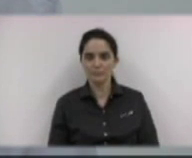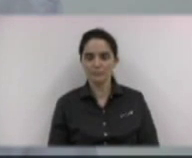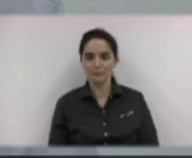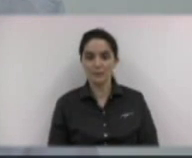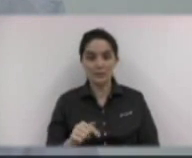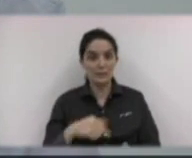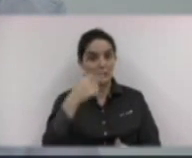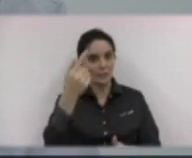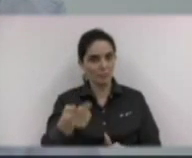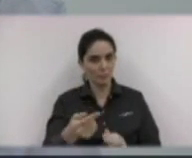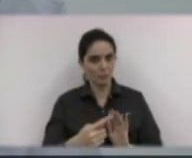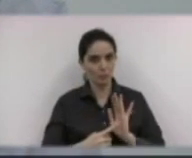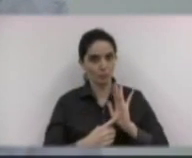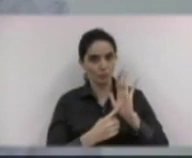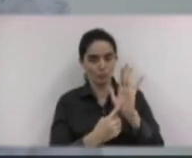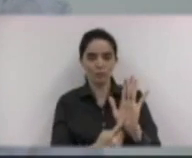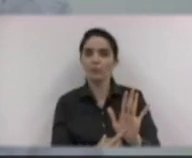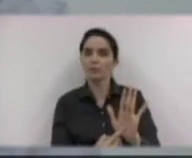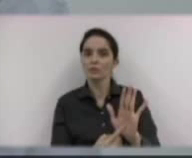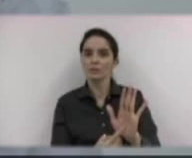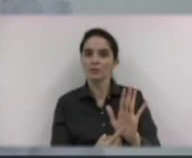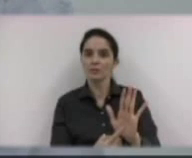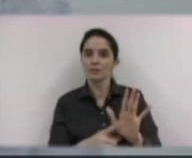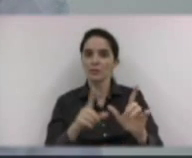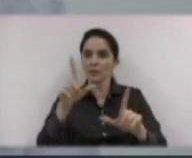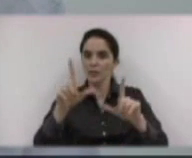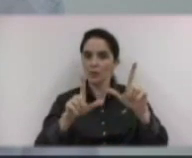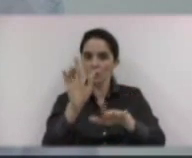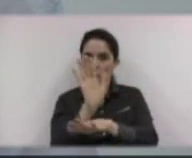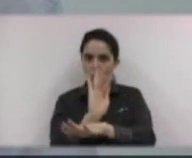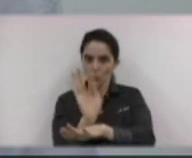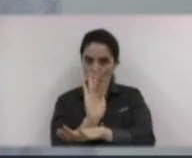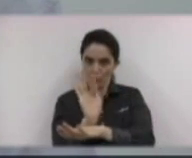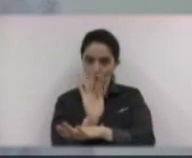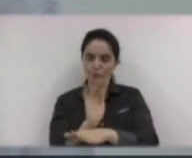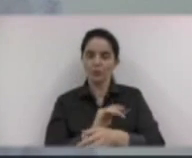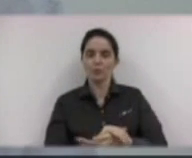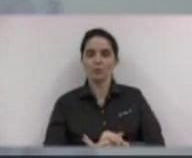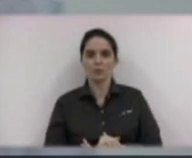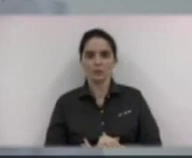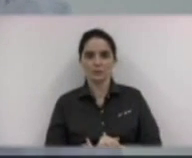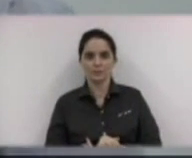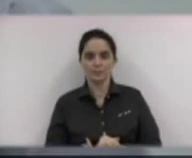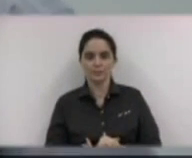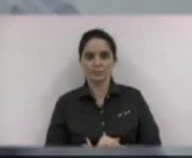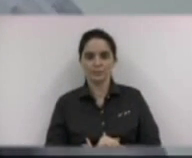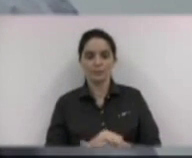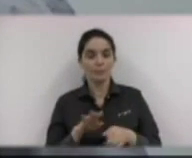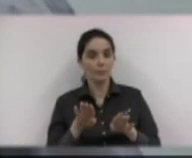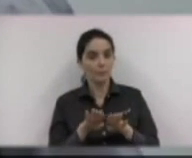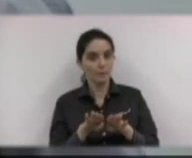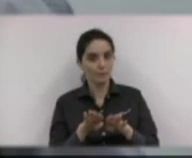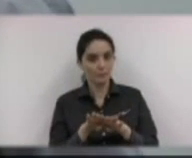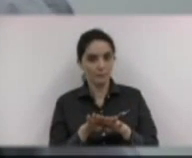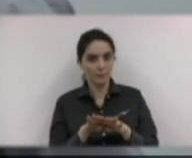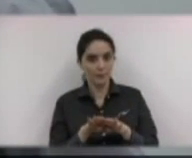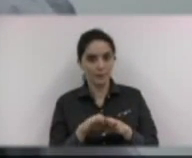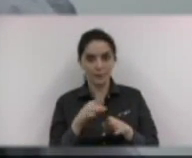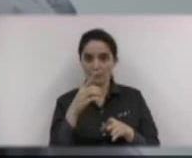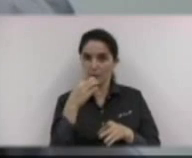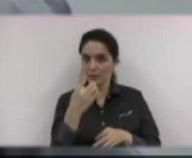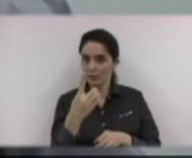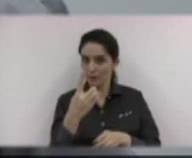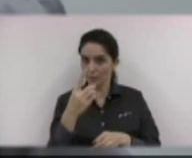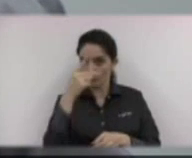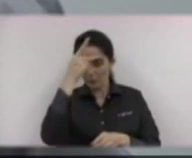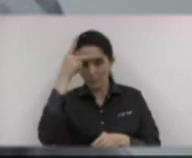a exposição do filme, né, ou do documentário, nós teremos um membro da